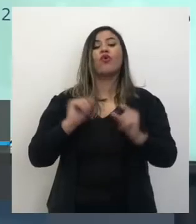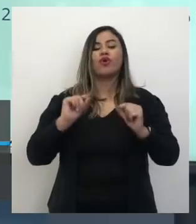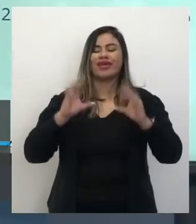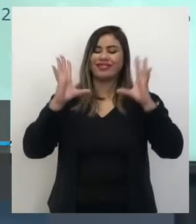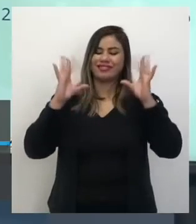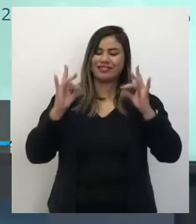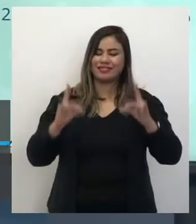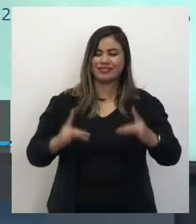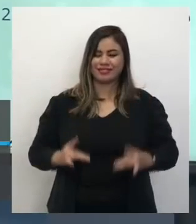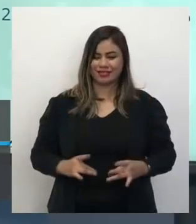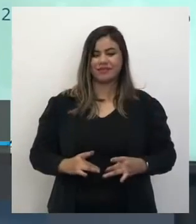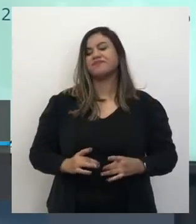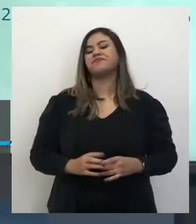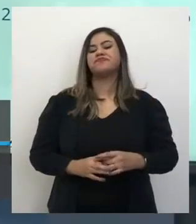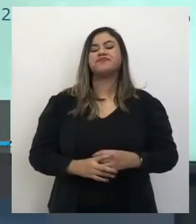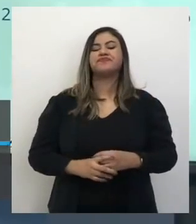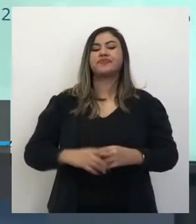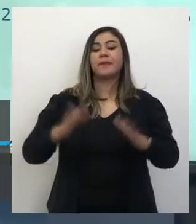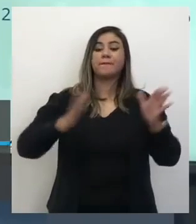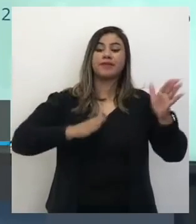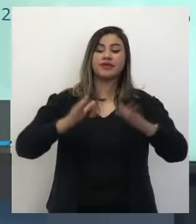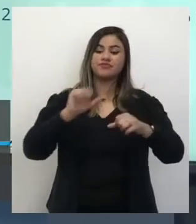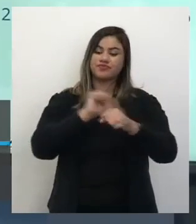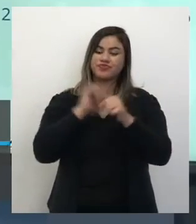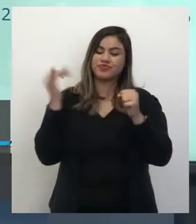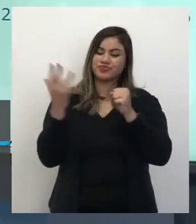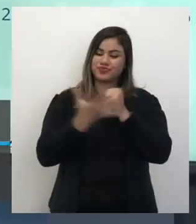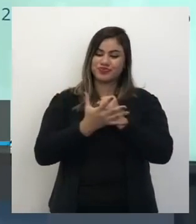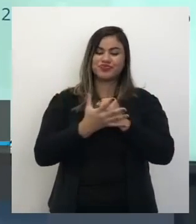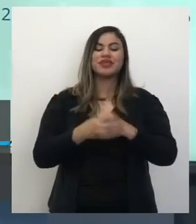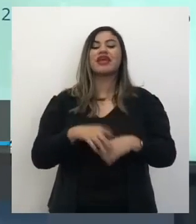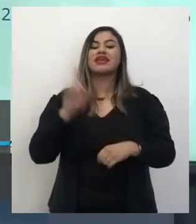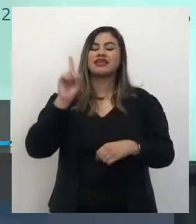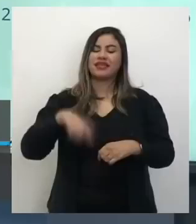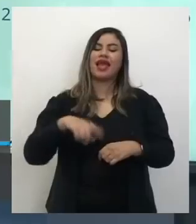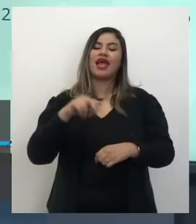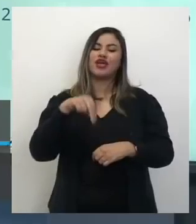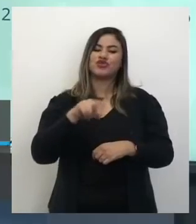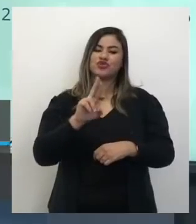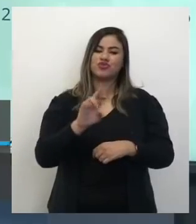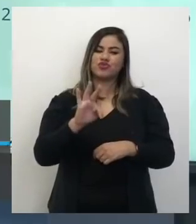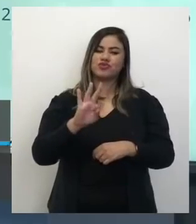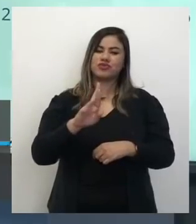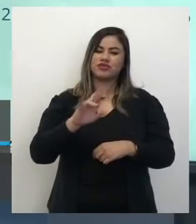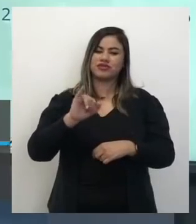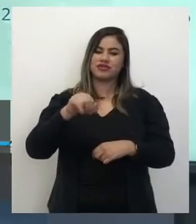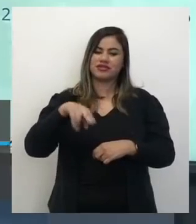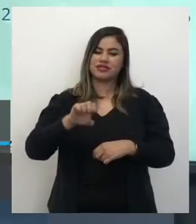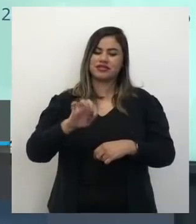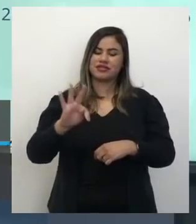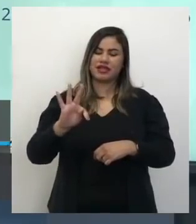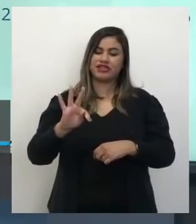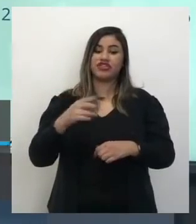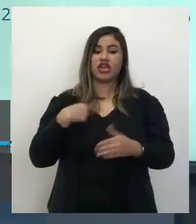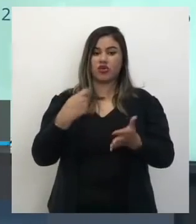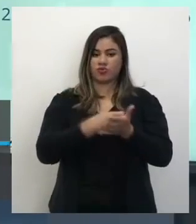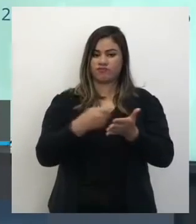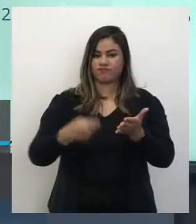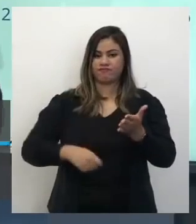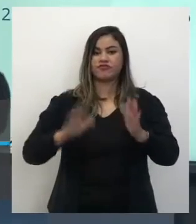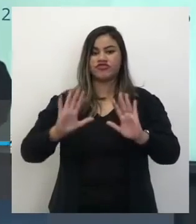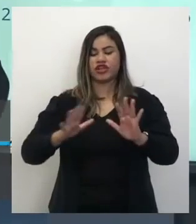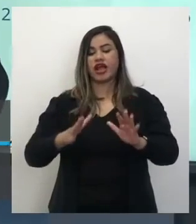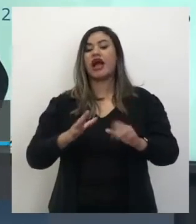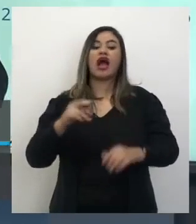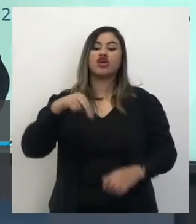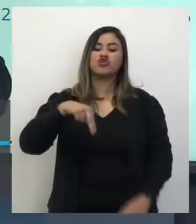especificar, né? Que é, então, na pandemia. E é, sim, a Nutrinet. Eu fiz umas anotações aqui, vou até falar para vocês. A